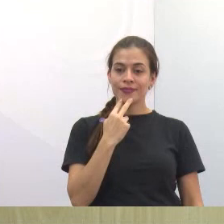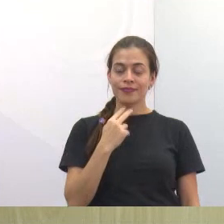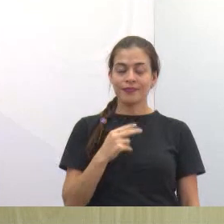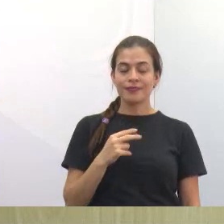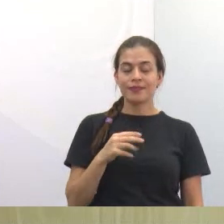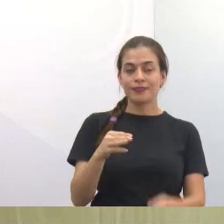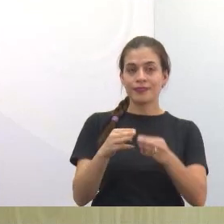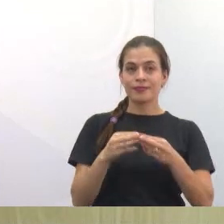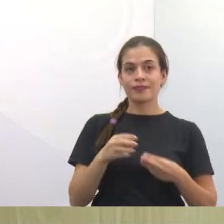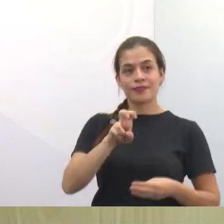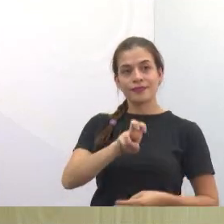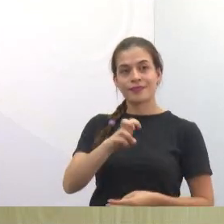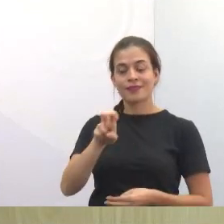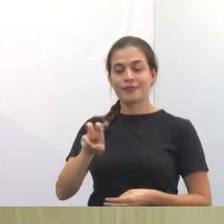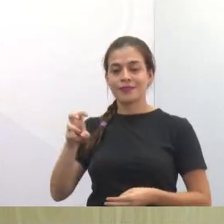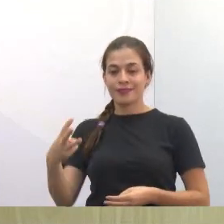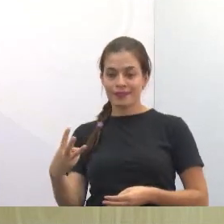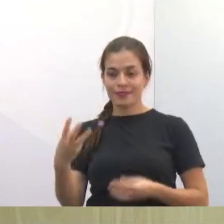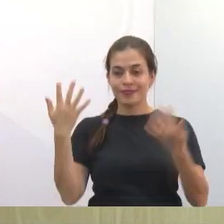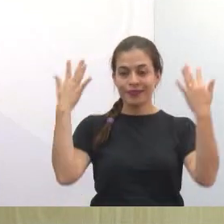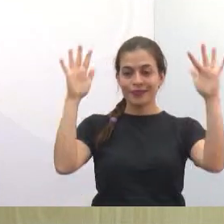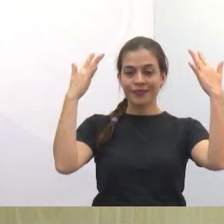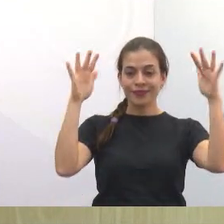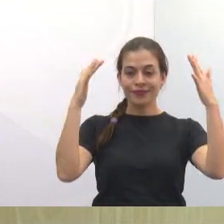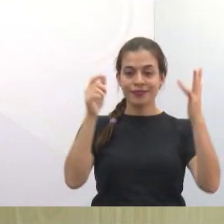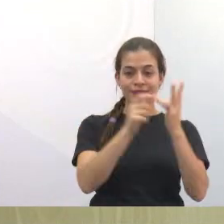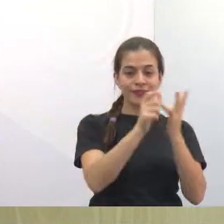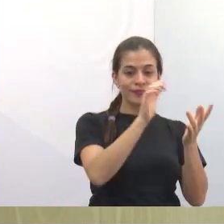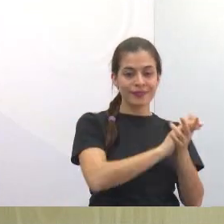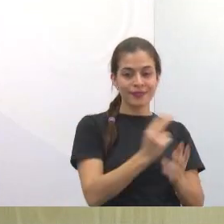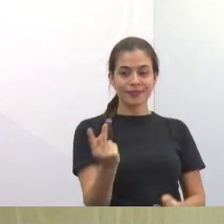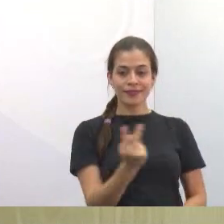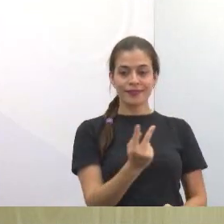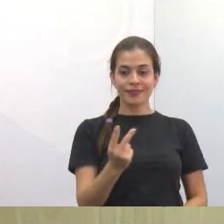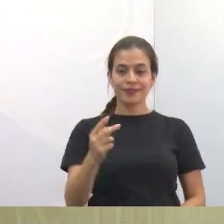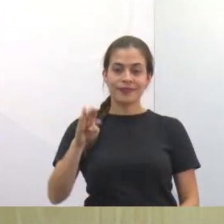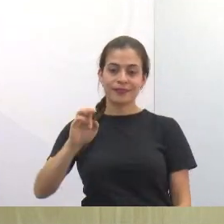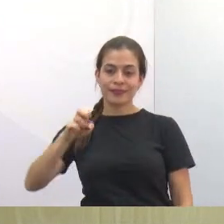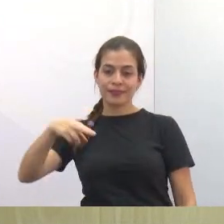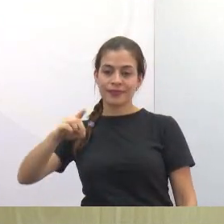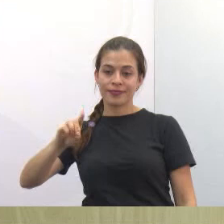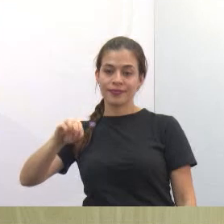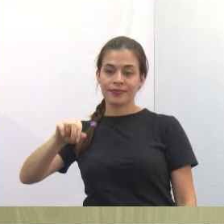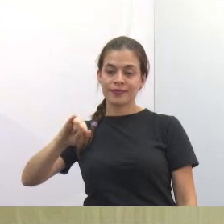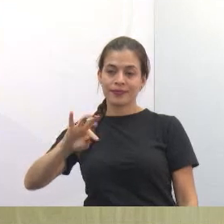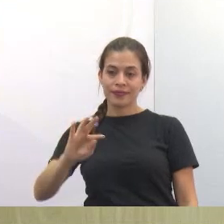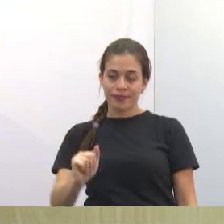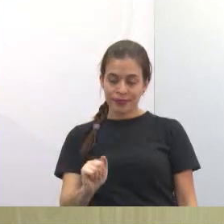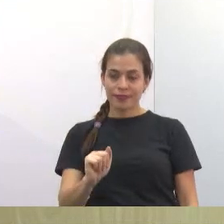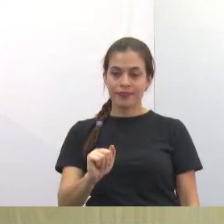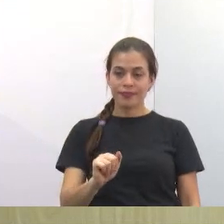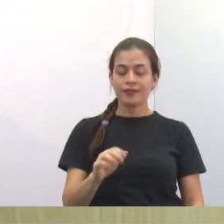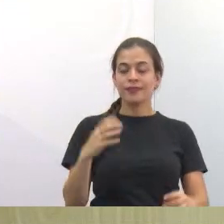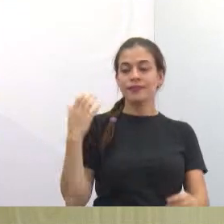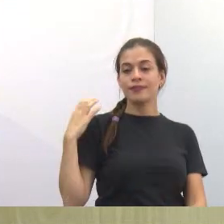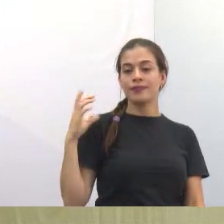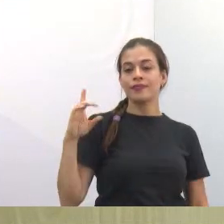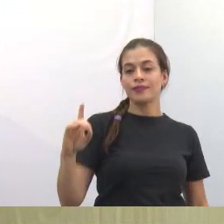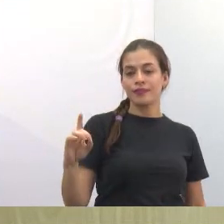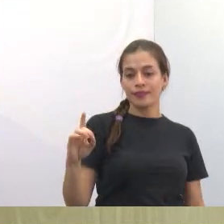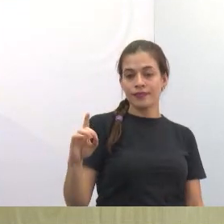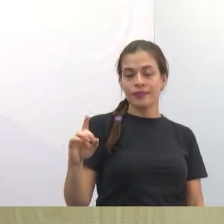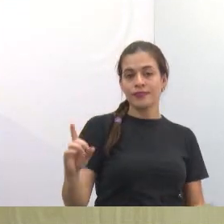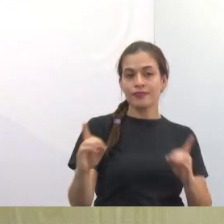Moção 553, moção congratulatória ao casal Benedito e Aparecida, coordenadores do encontro de com os